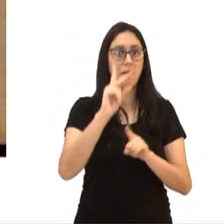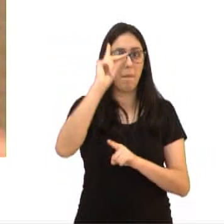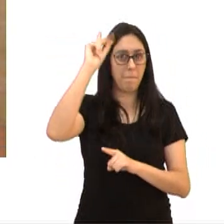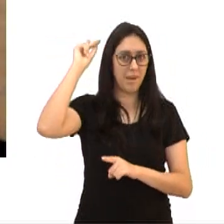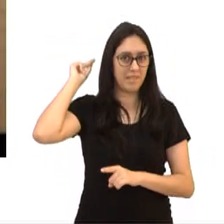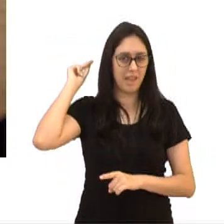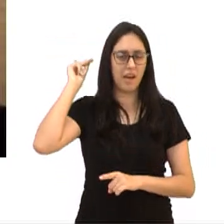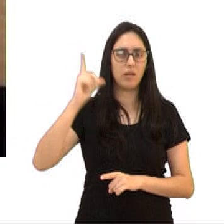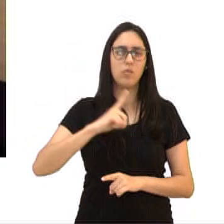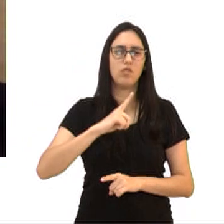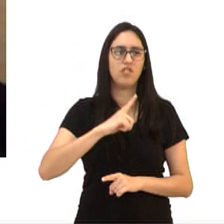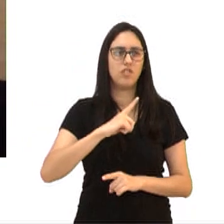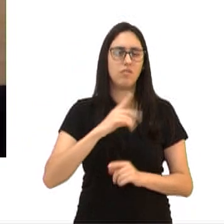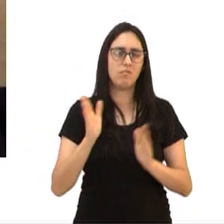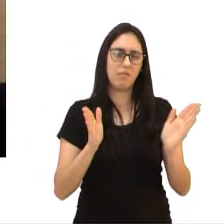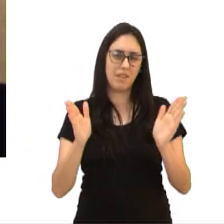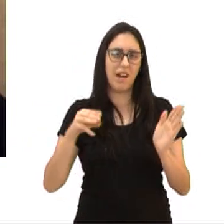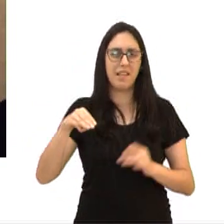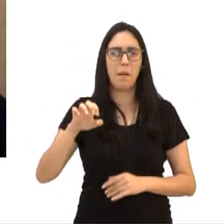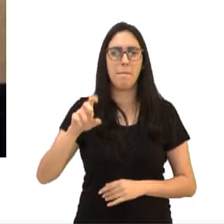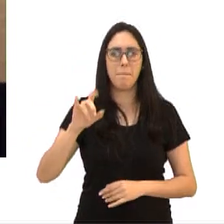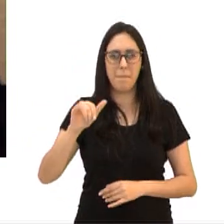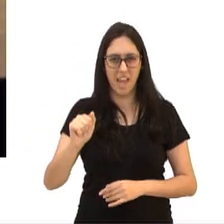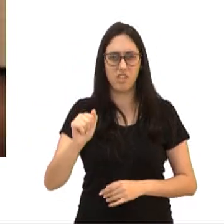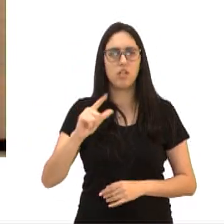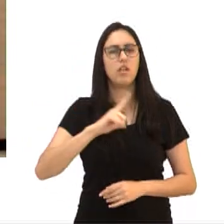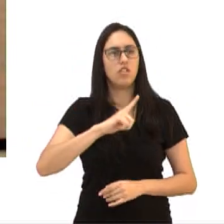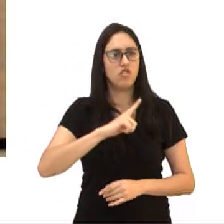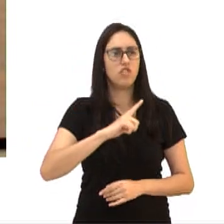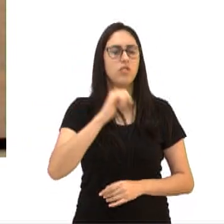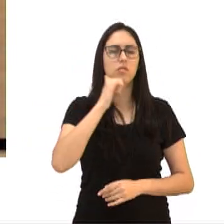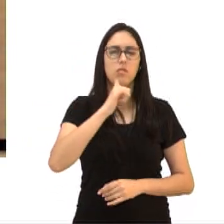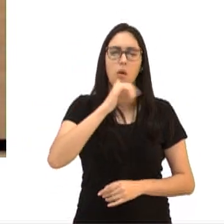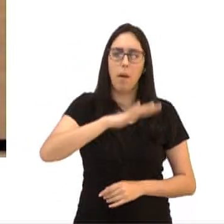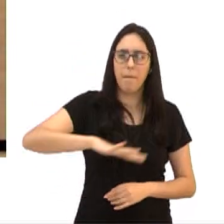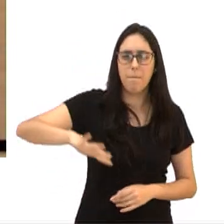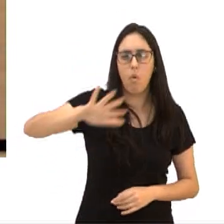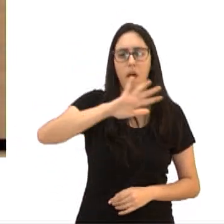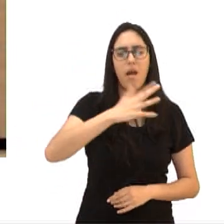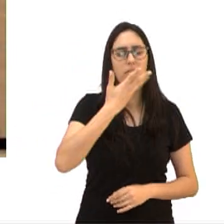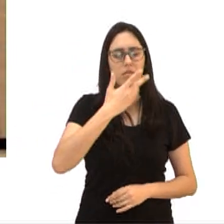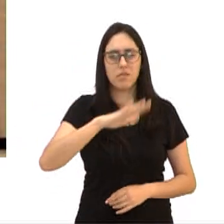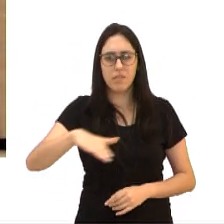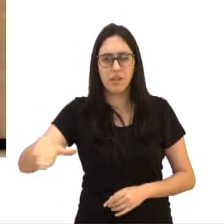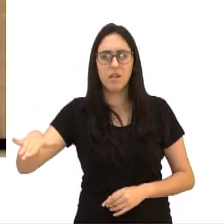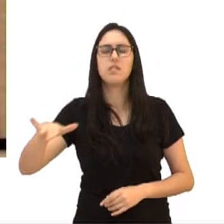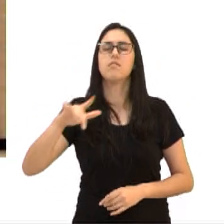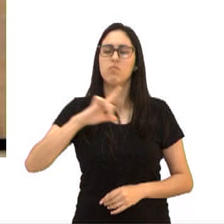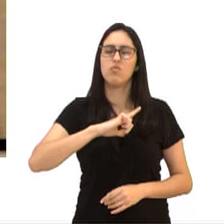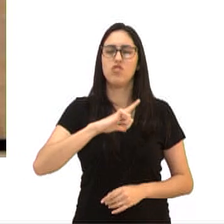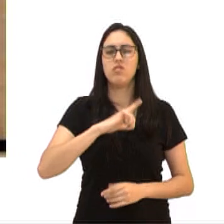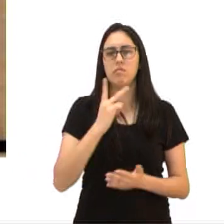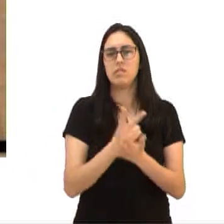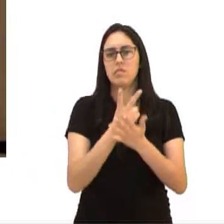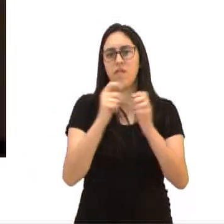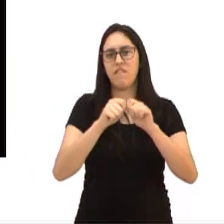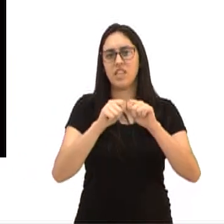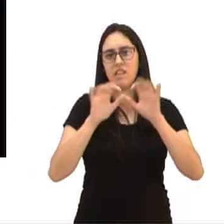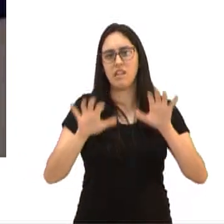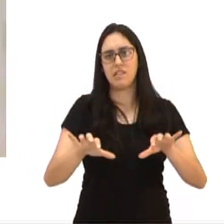grande novidade ter mulheres e principalmente ter crianças na igreja.